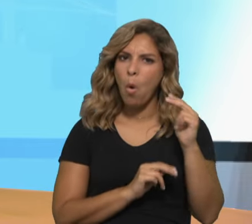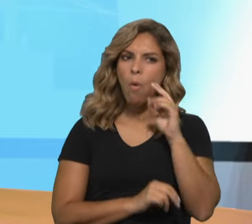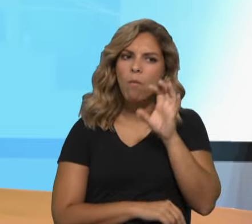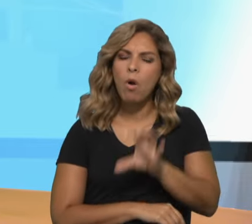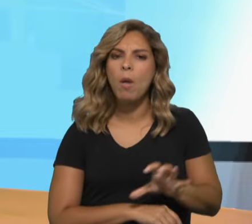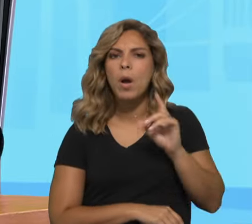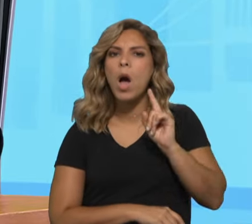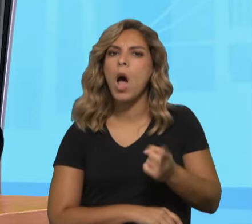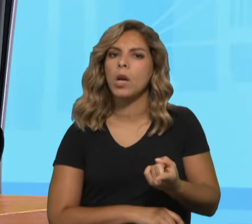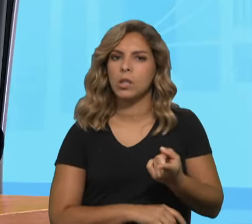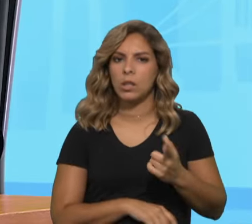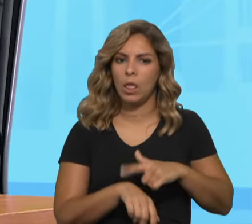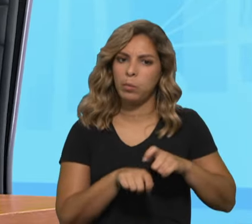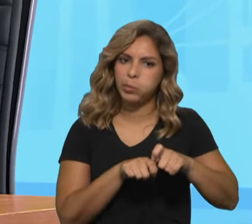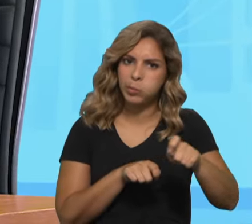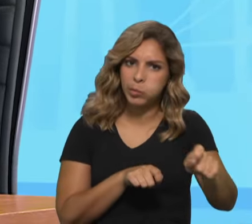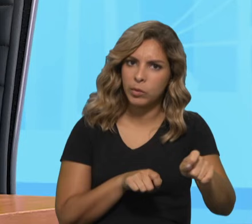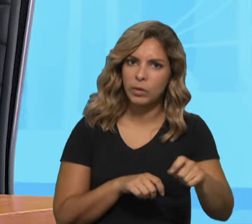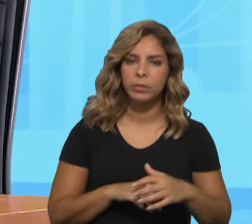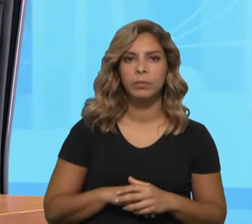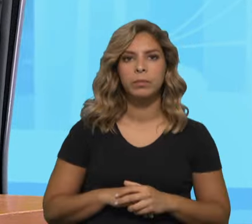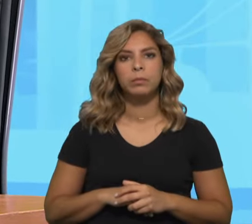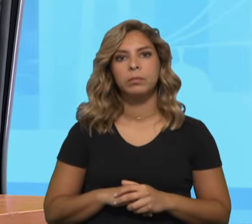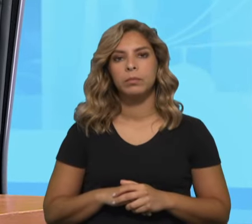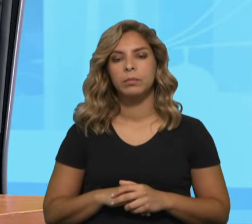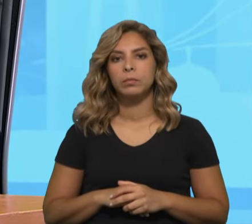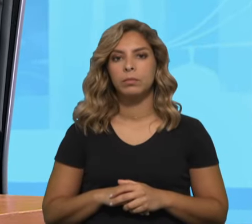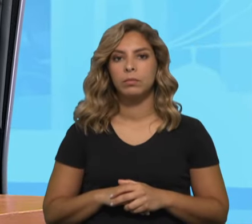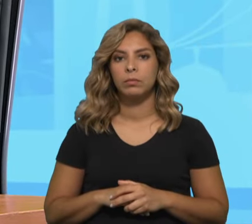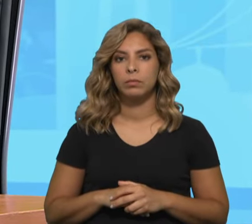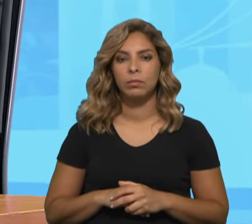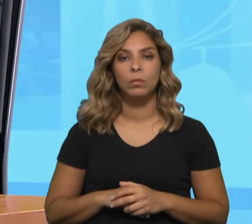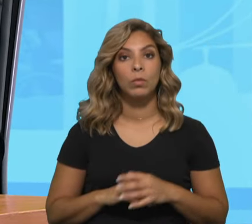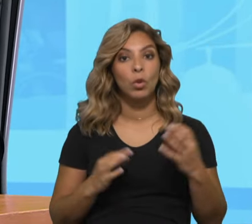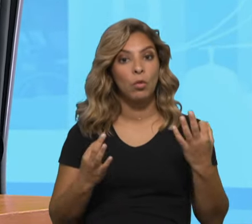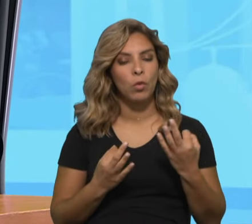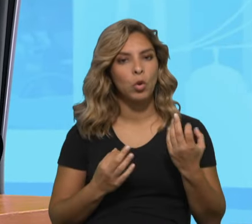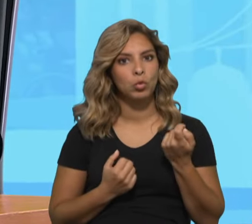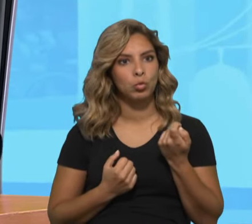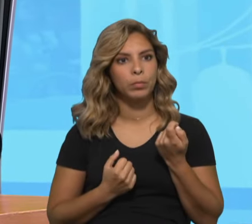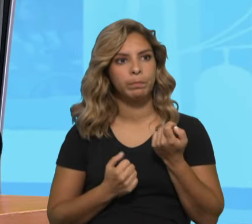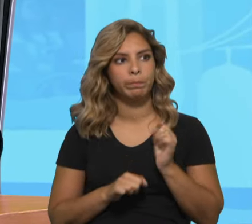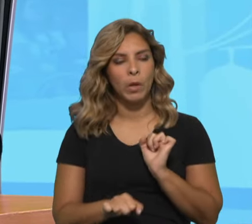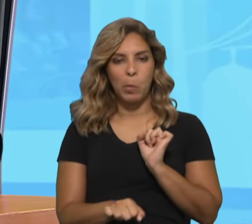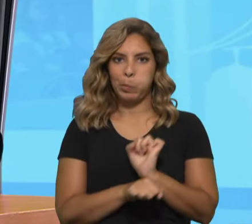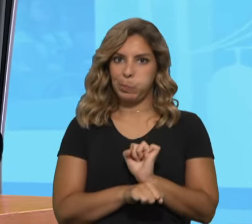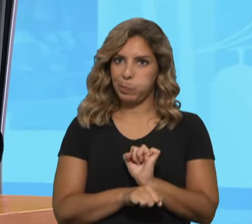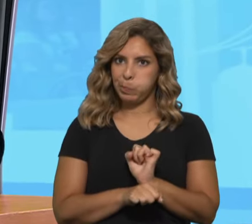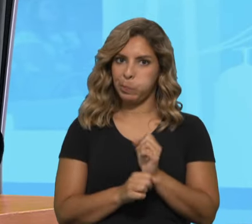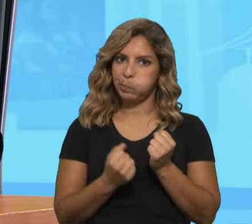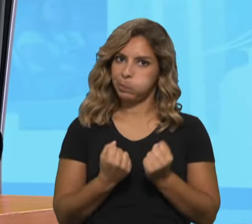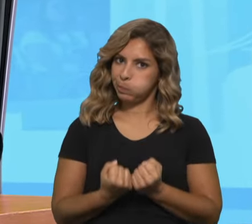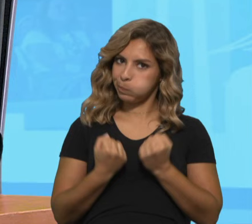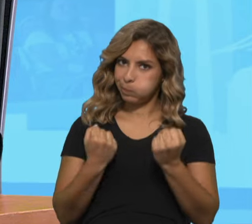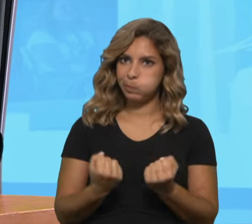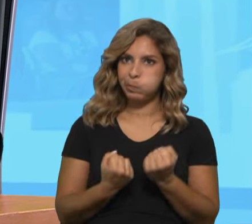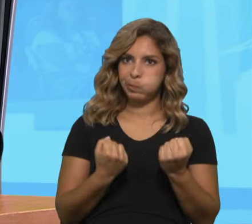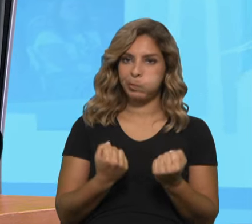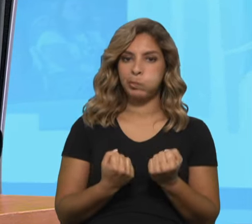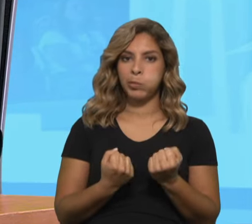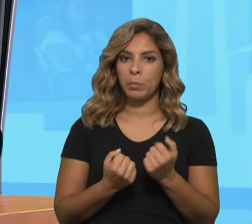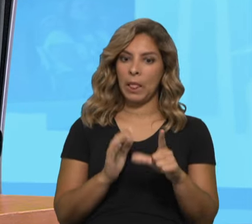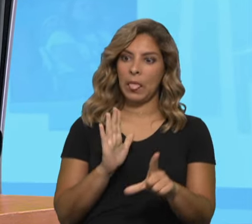período? Bom, houve uma certa resistência a esta